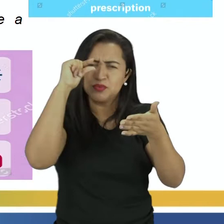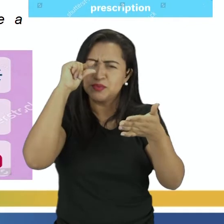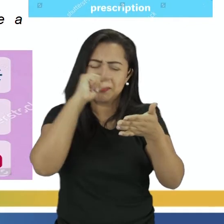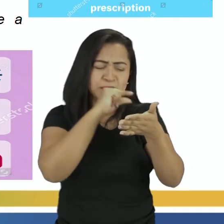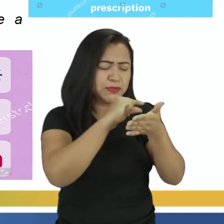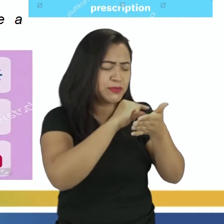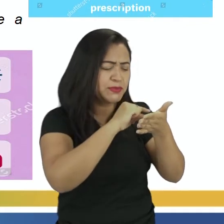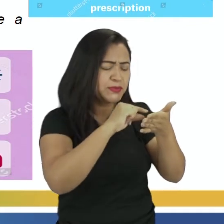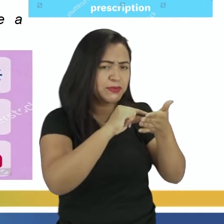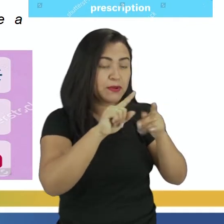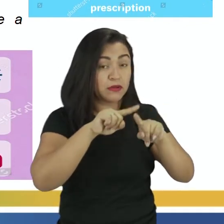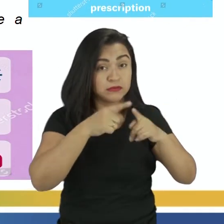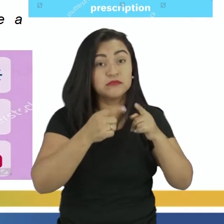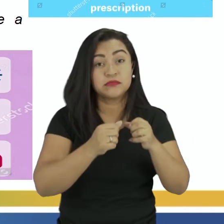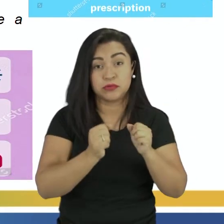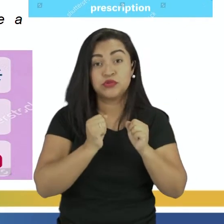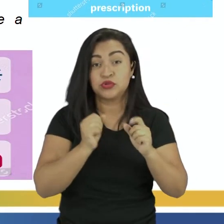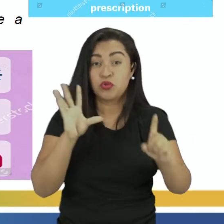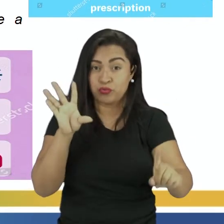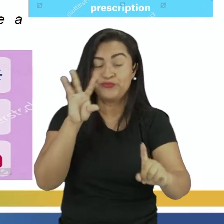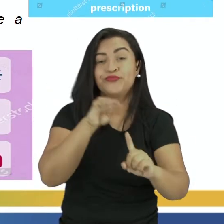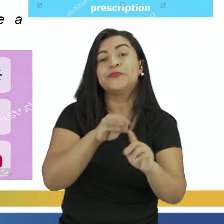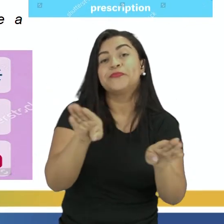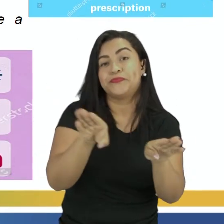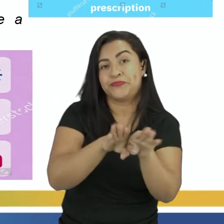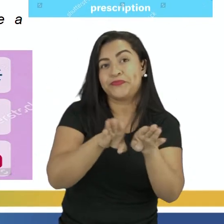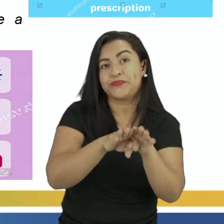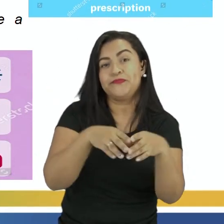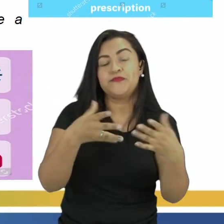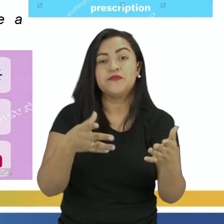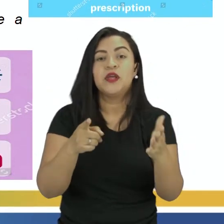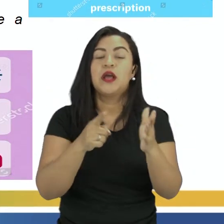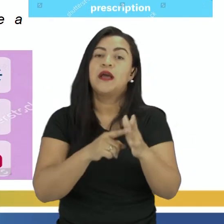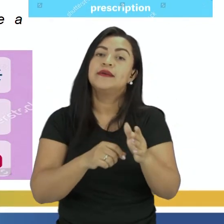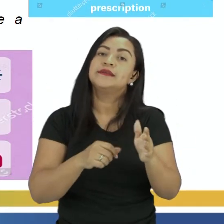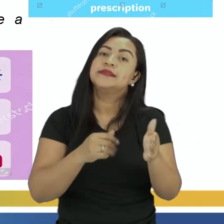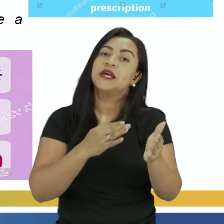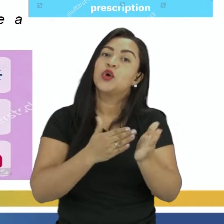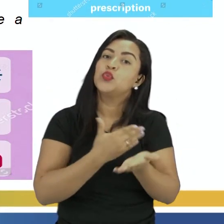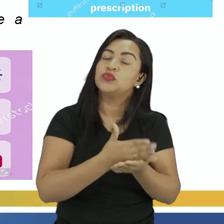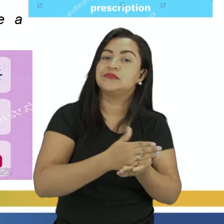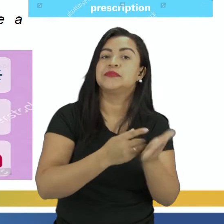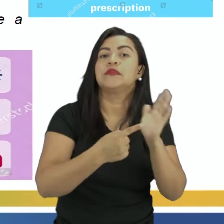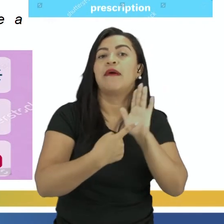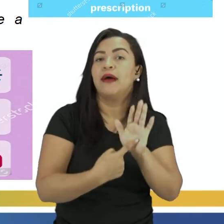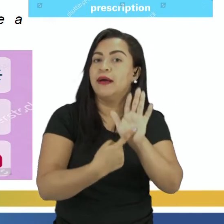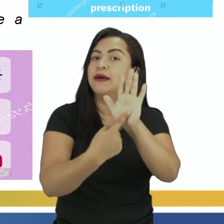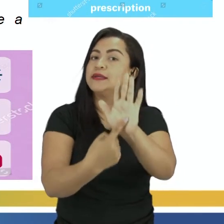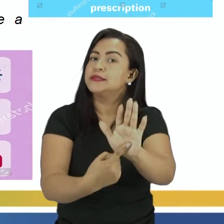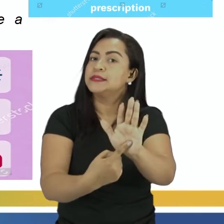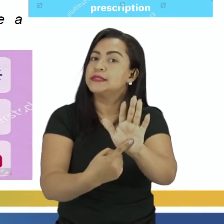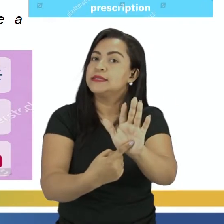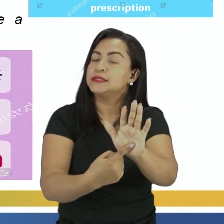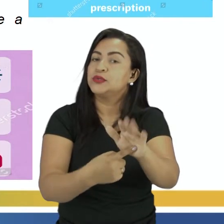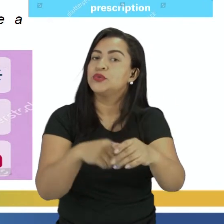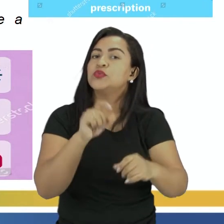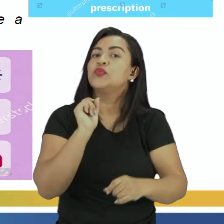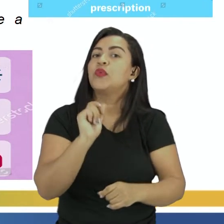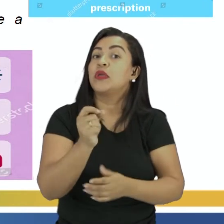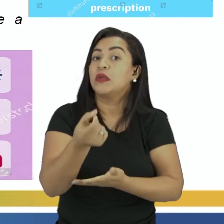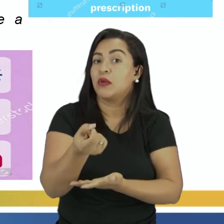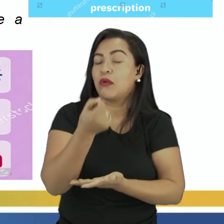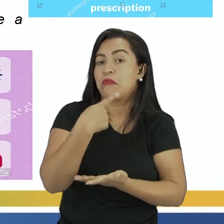bem objetivas. Tá? Ela traz ali a apresentação de algum medicamento, né, para que